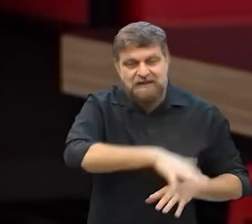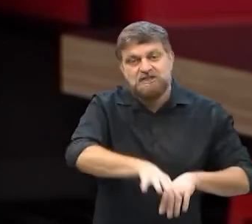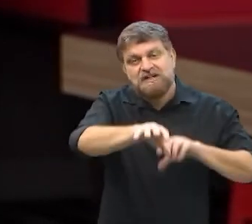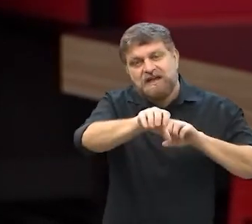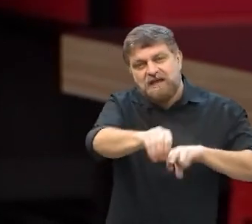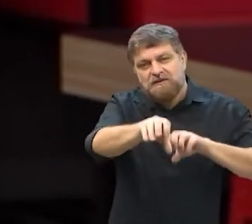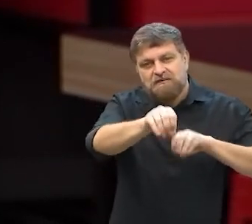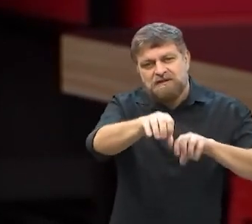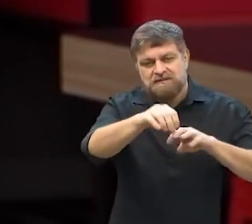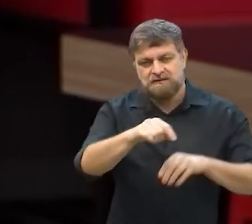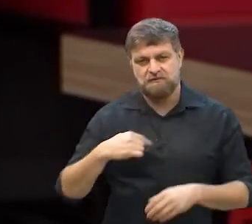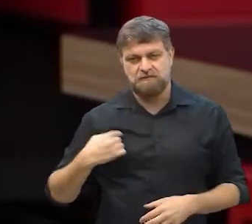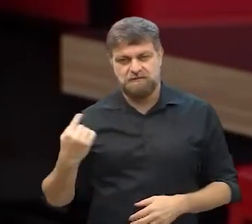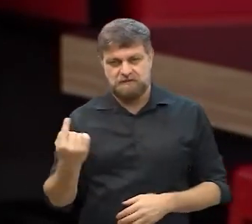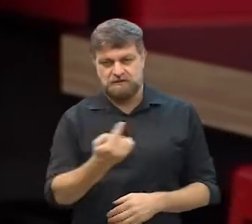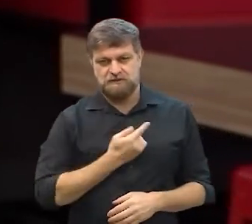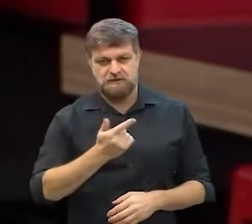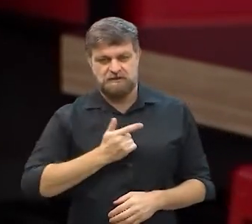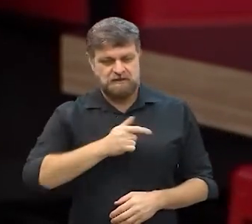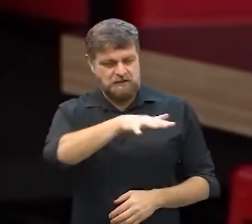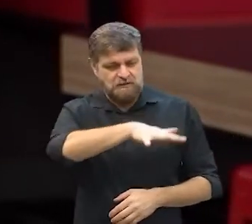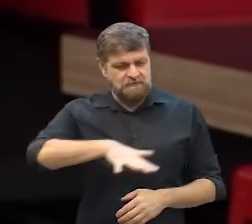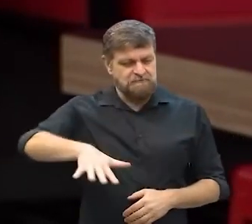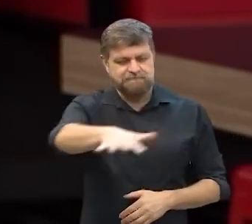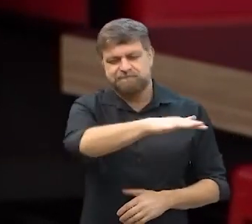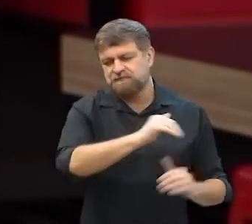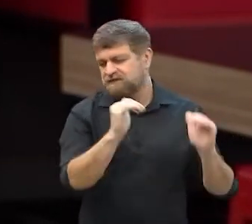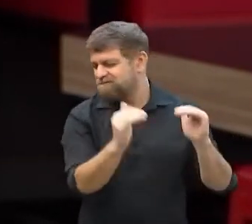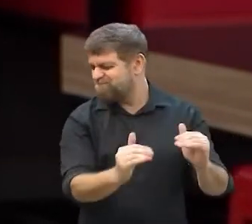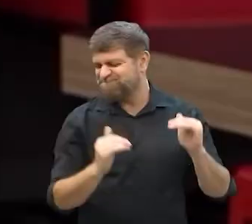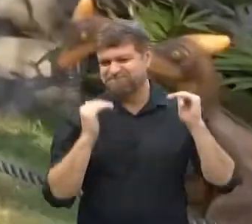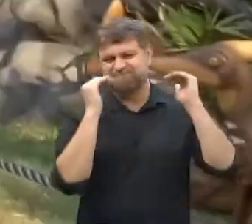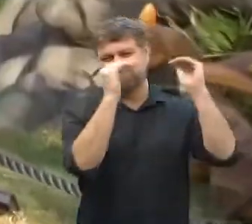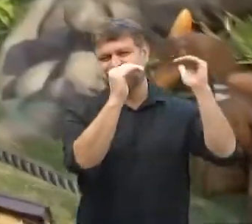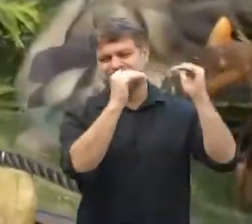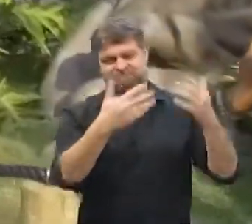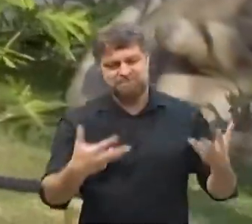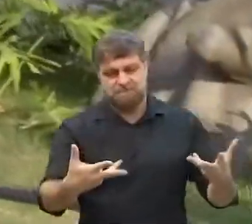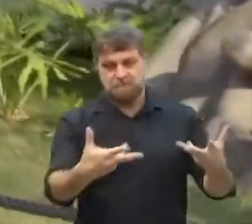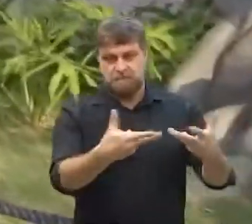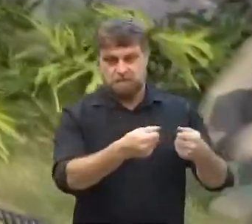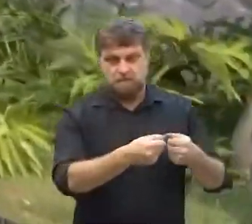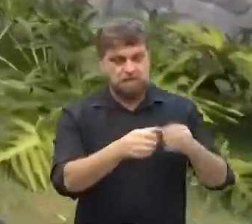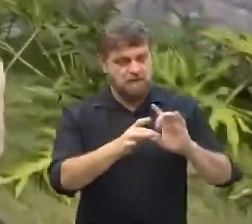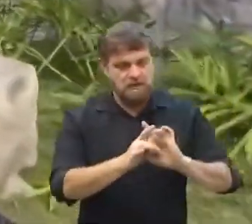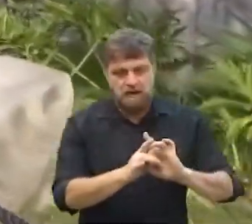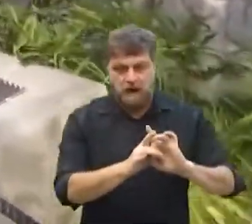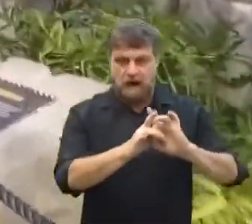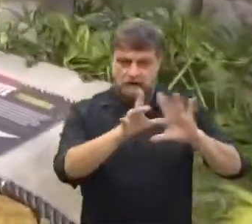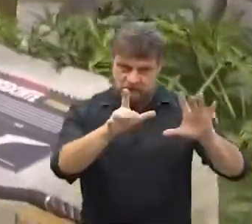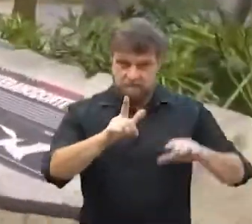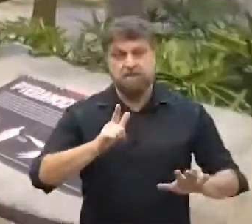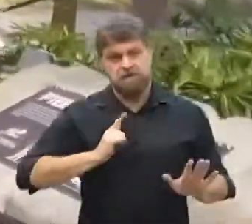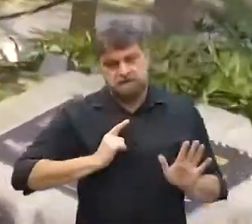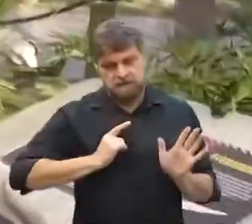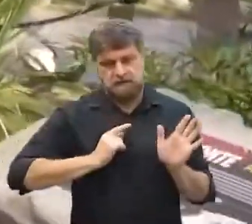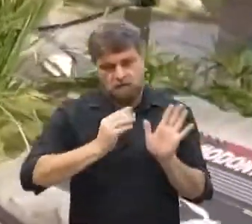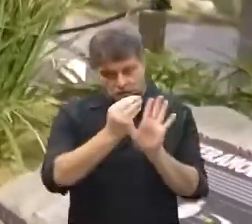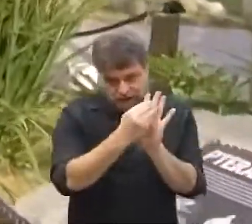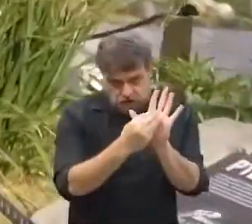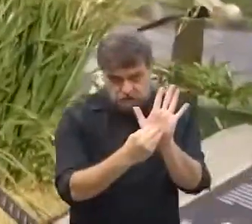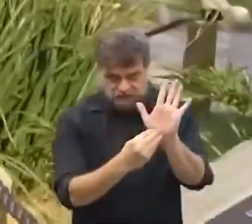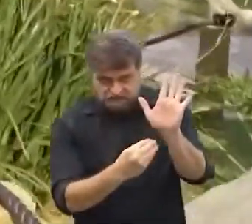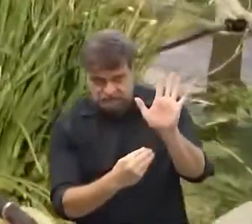né? Como a gente tem esse ambiente privilegiado, a gente vai disponibilizar dentro de